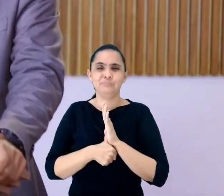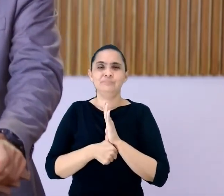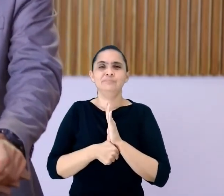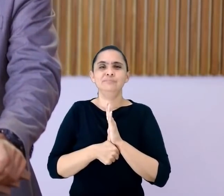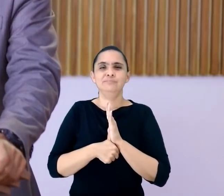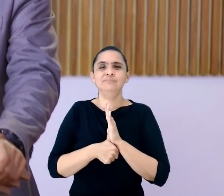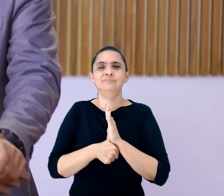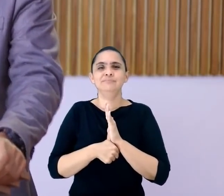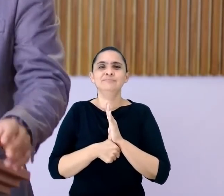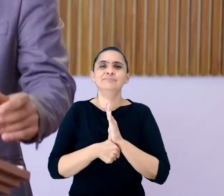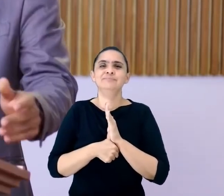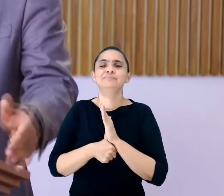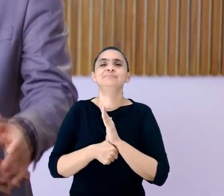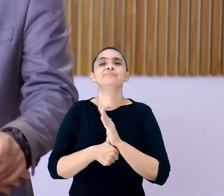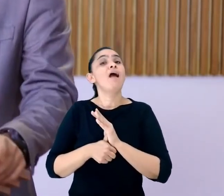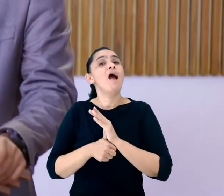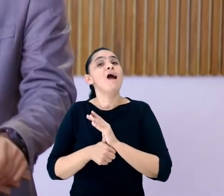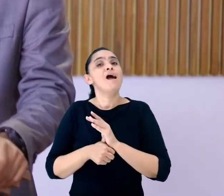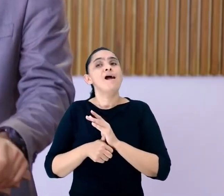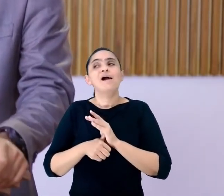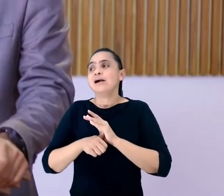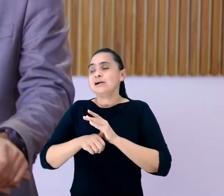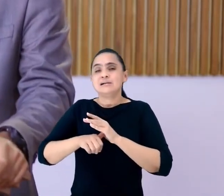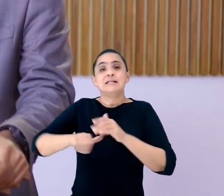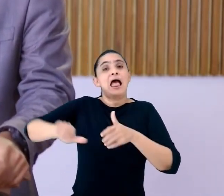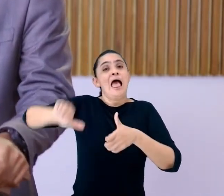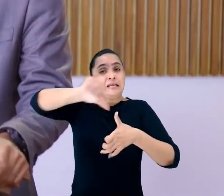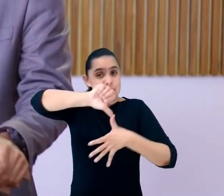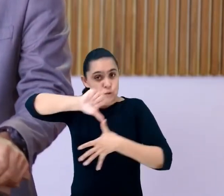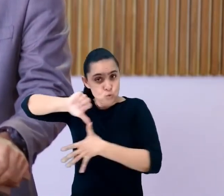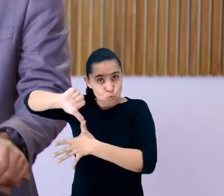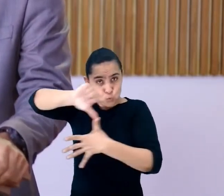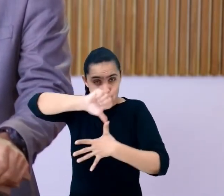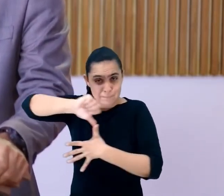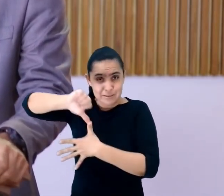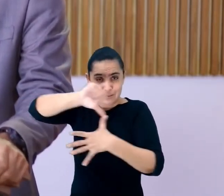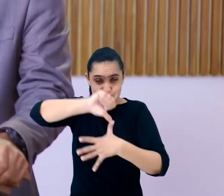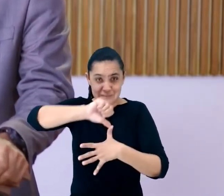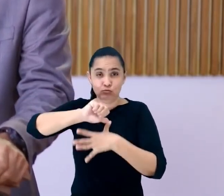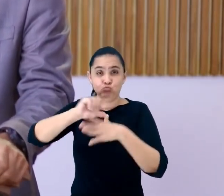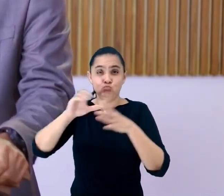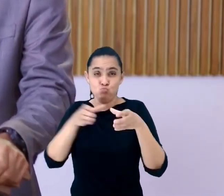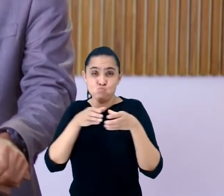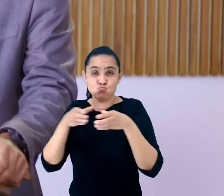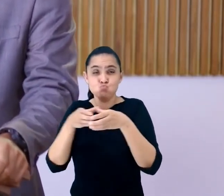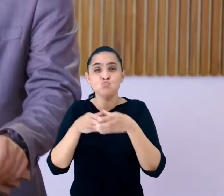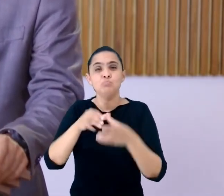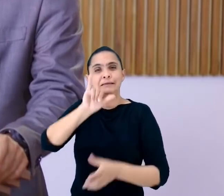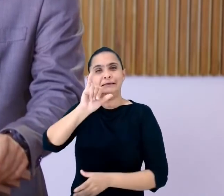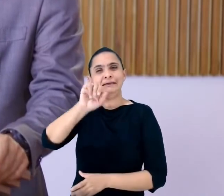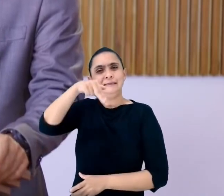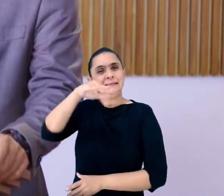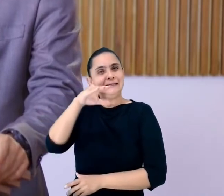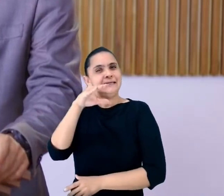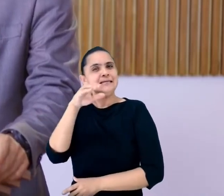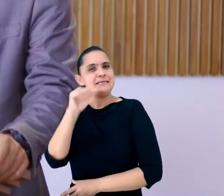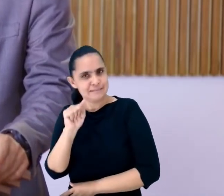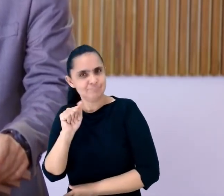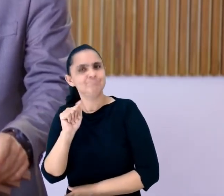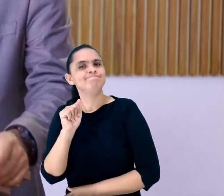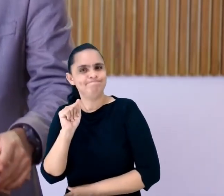Incas, estes mensageiros, eles corriam levando mensagens. De forma